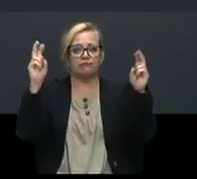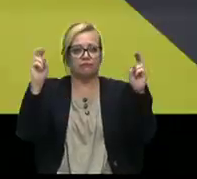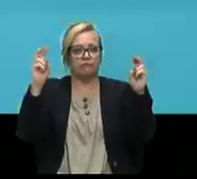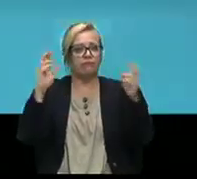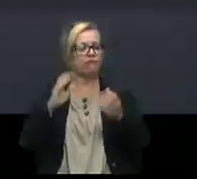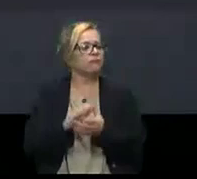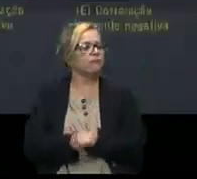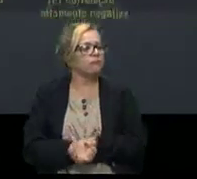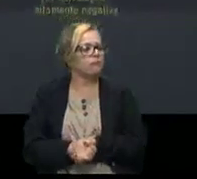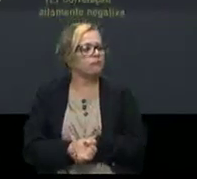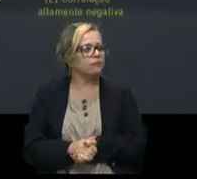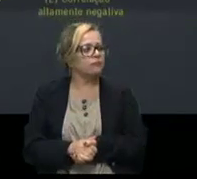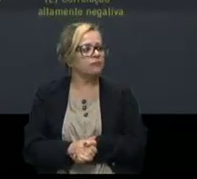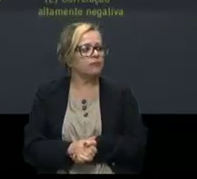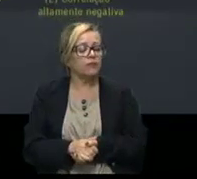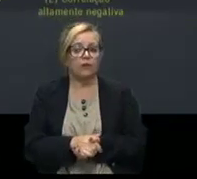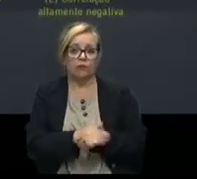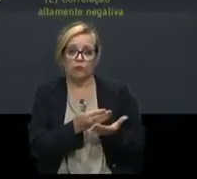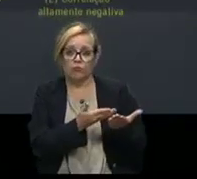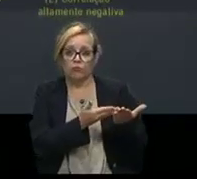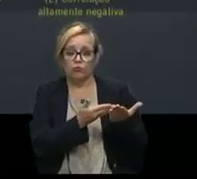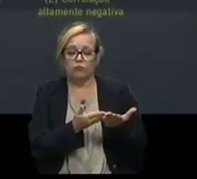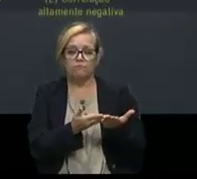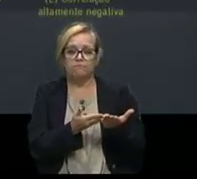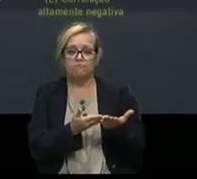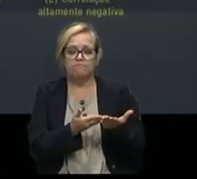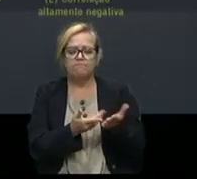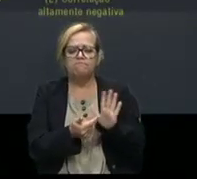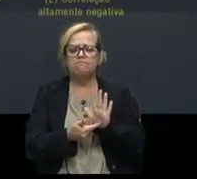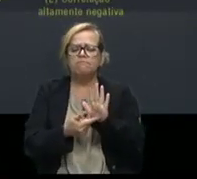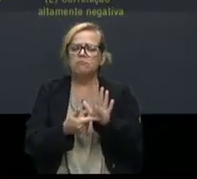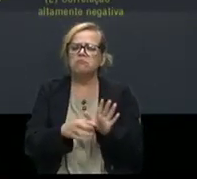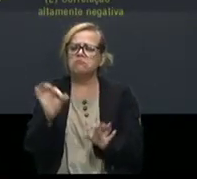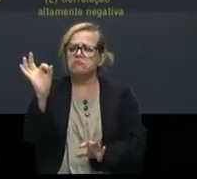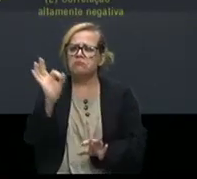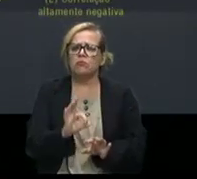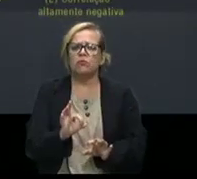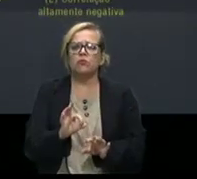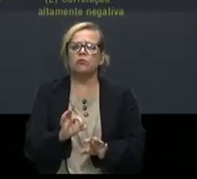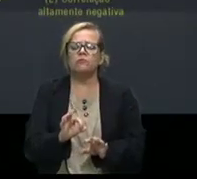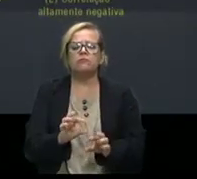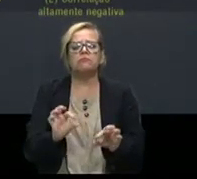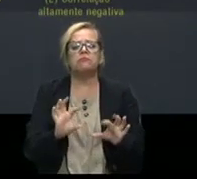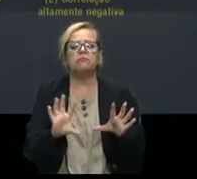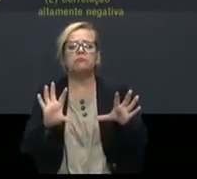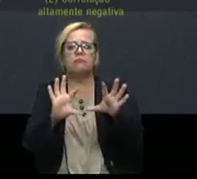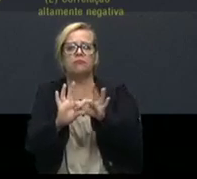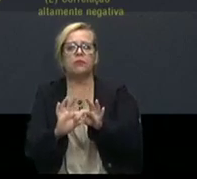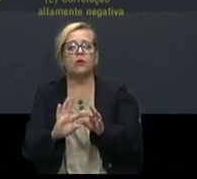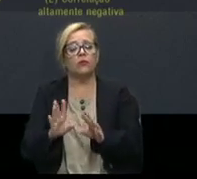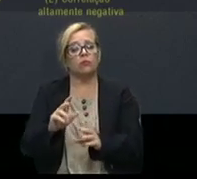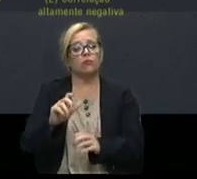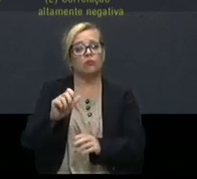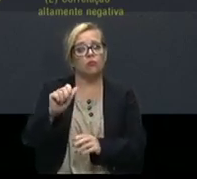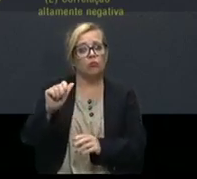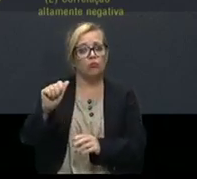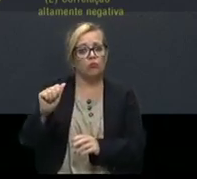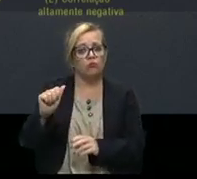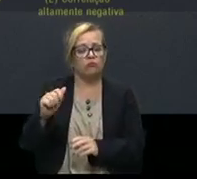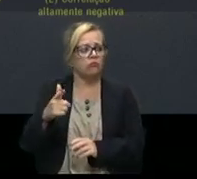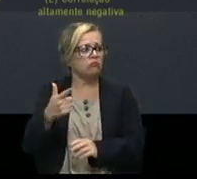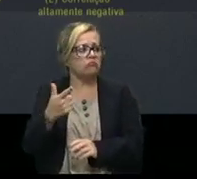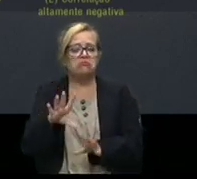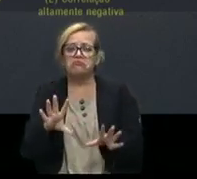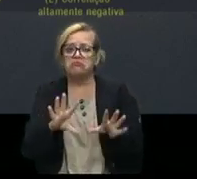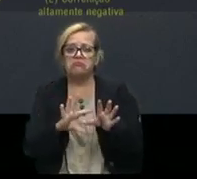unidade. Esses diagramas de dispersão ilustram a ideia de correlação. No diagrama A, simplesmente não